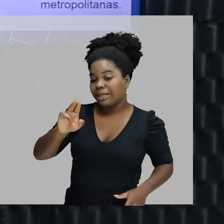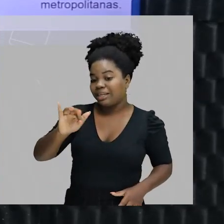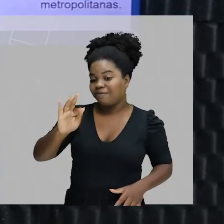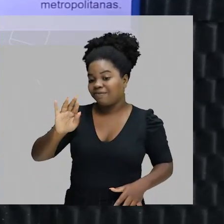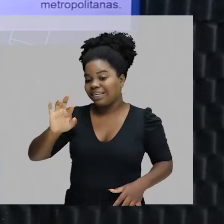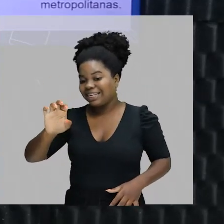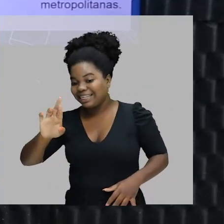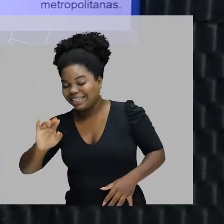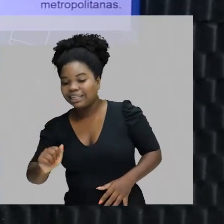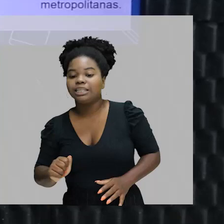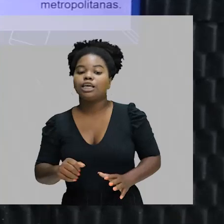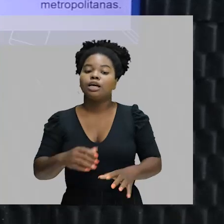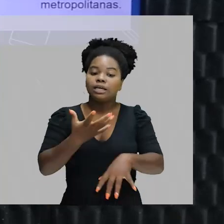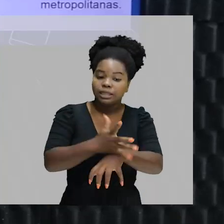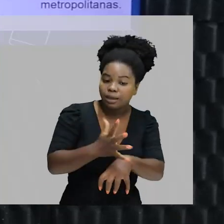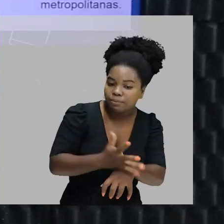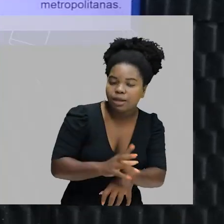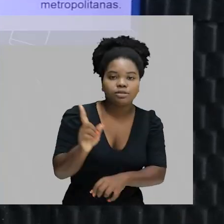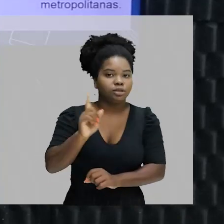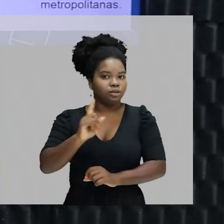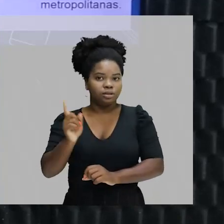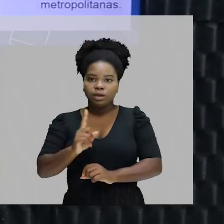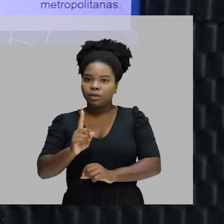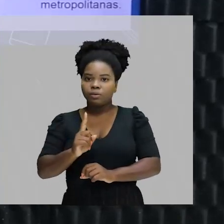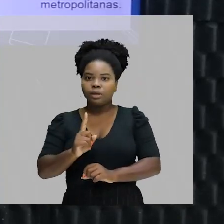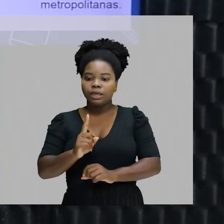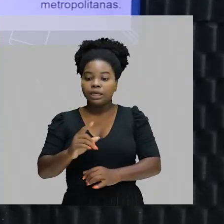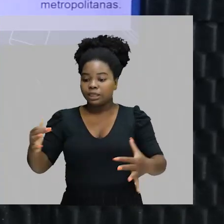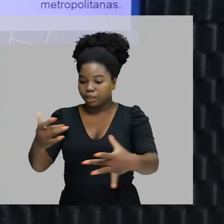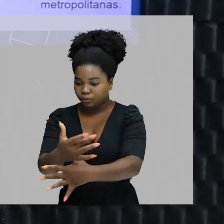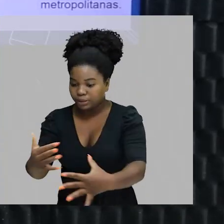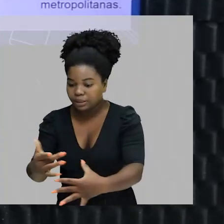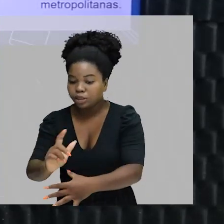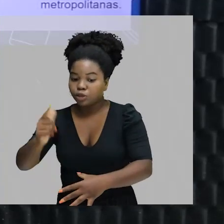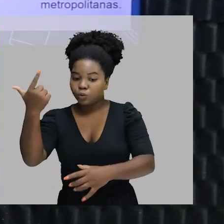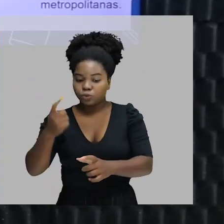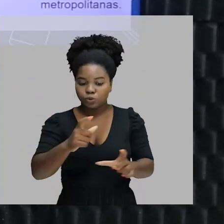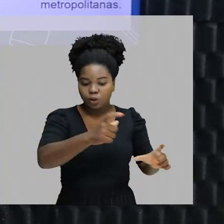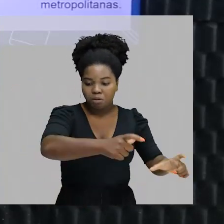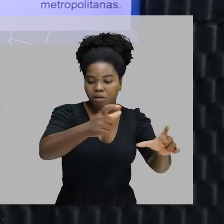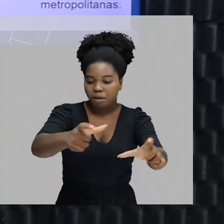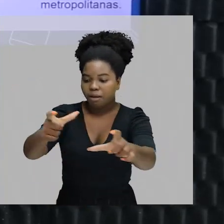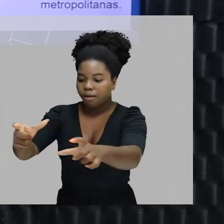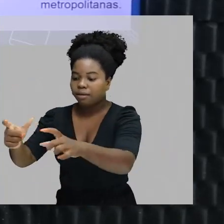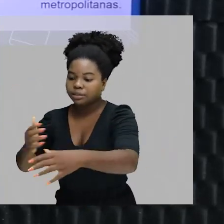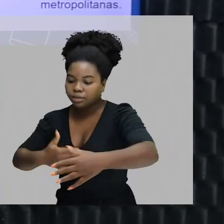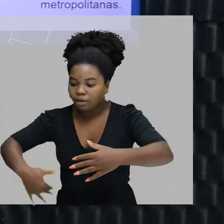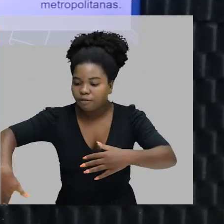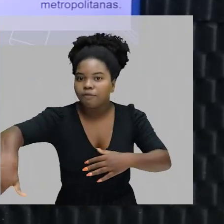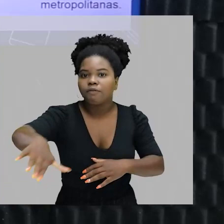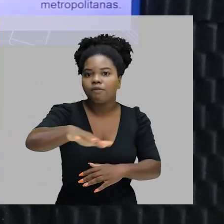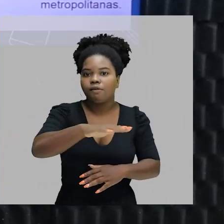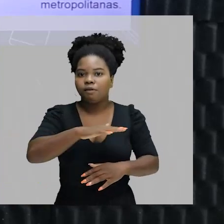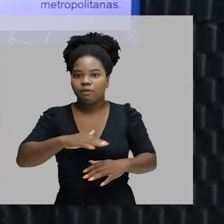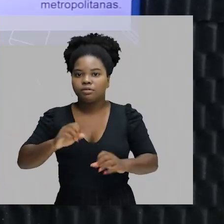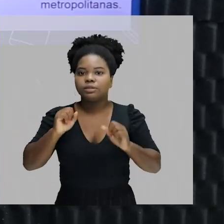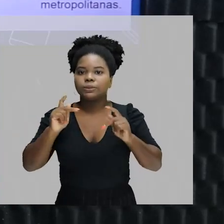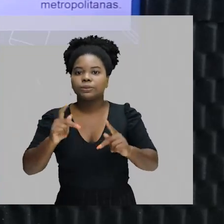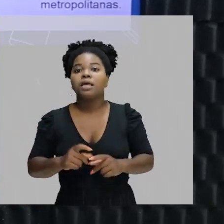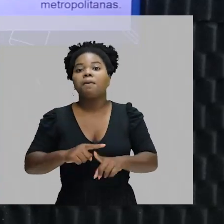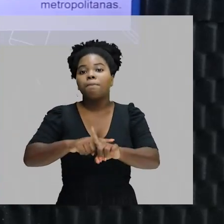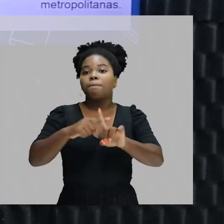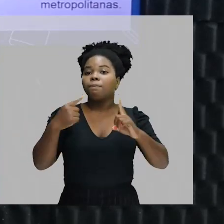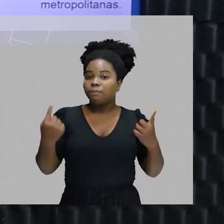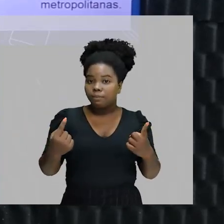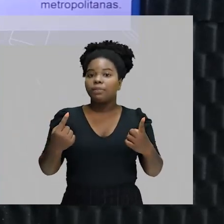não é esse. O conceito de periferia é a área que fica ao entorno do centro econômico. Mas ela ganhou esse, de certa forma, objetivo,